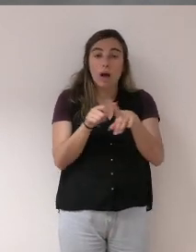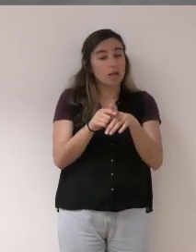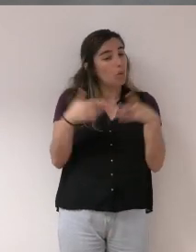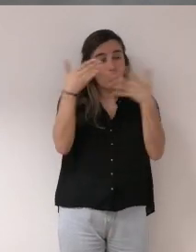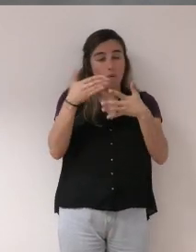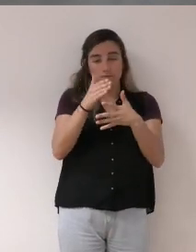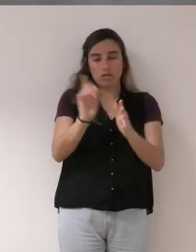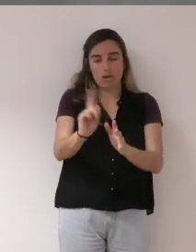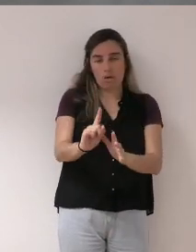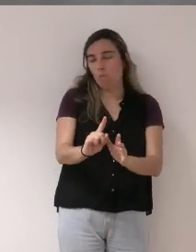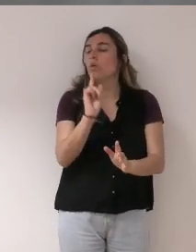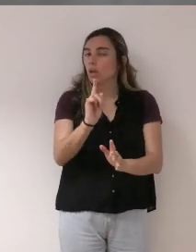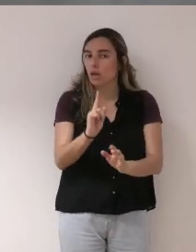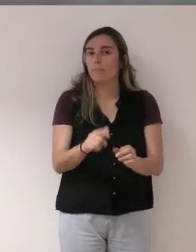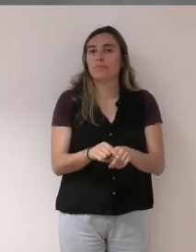aquilo que é